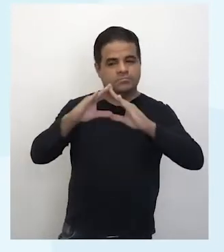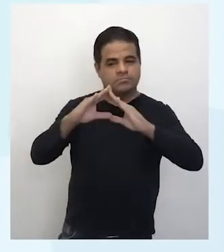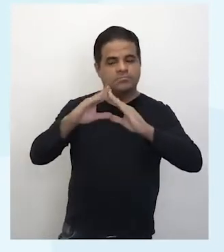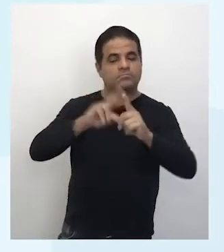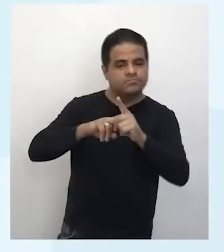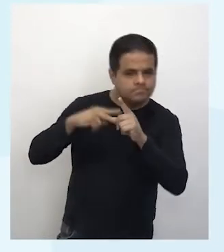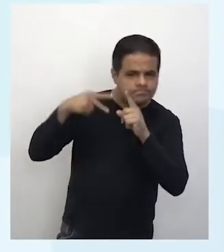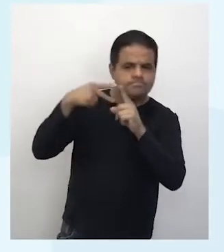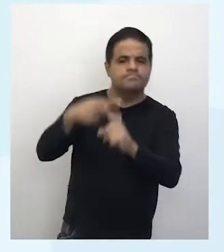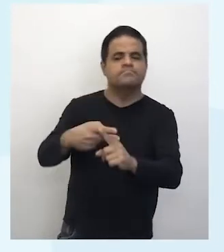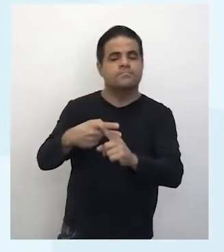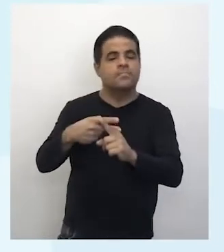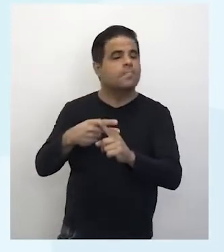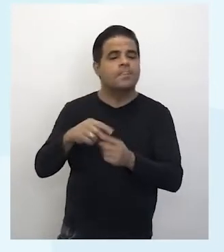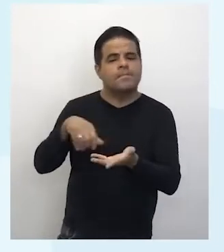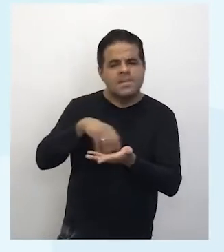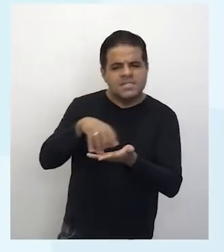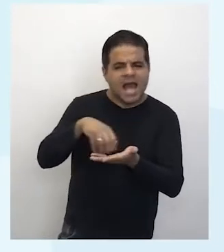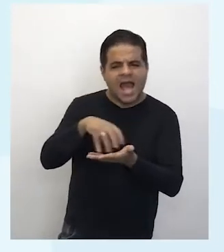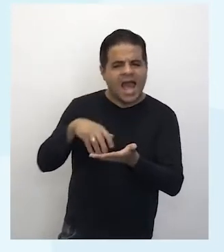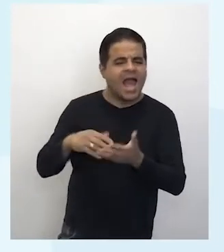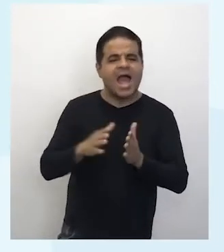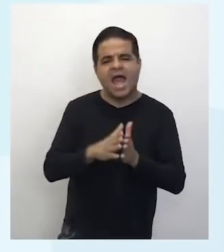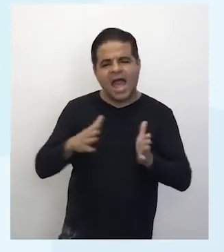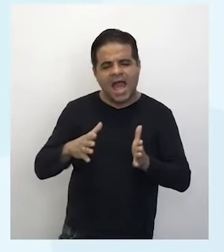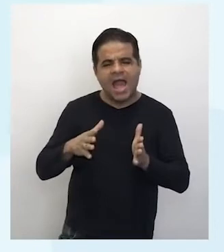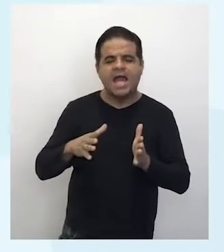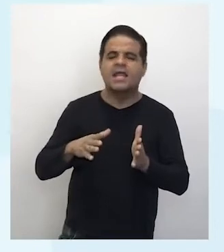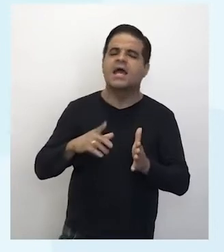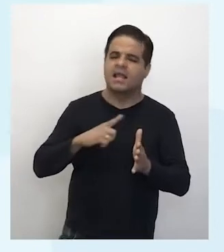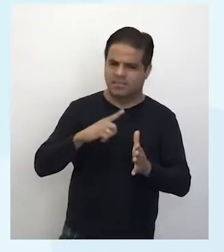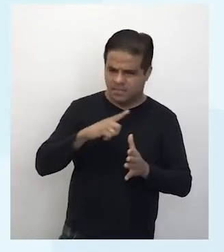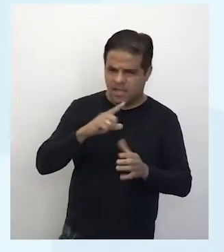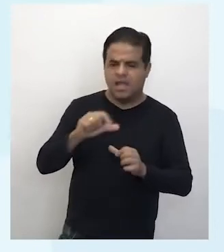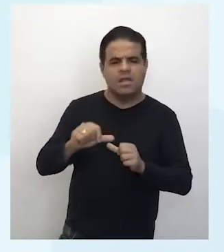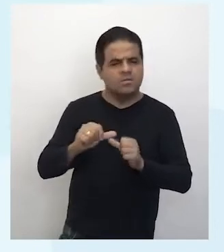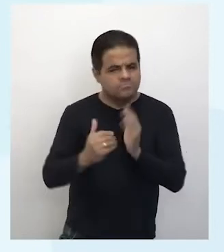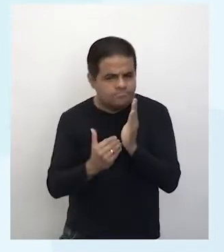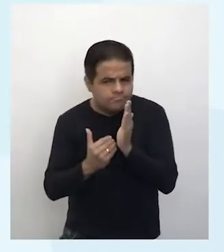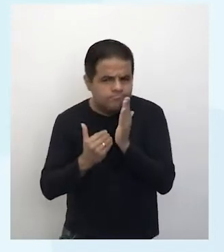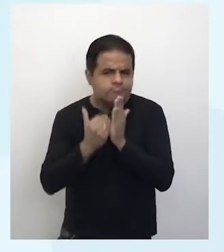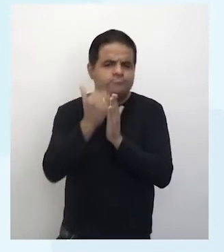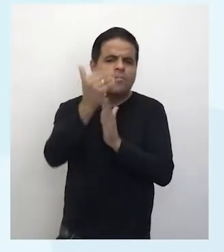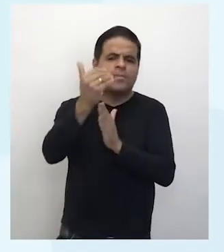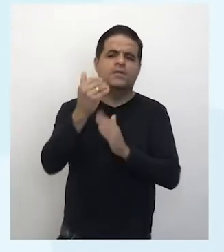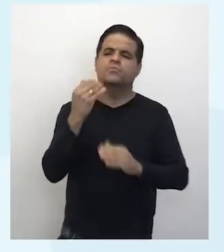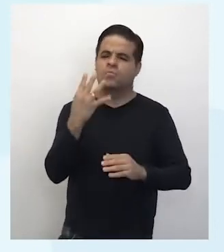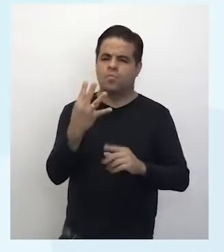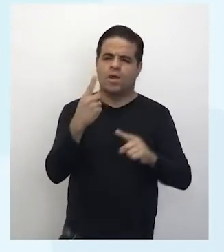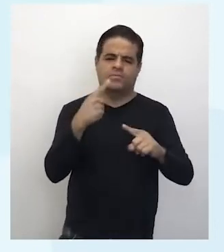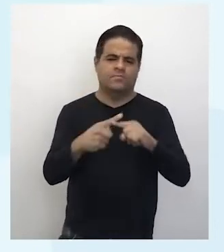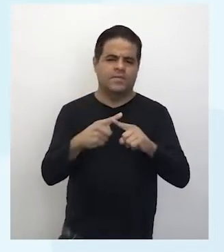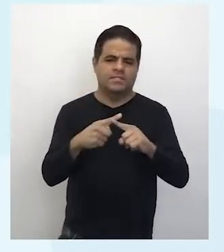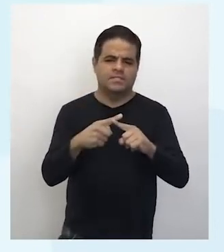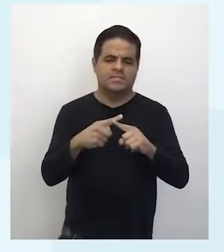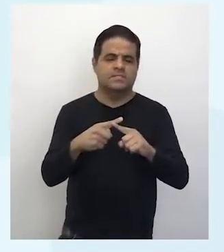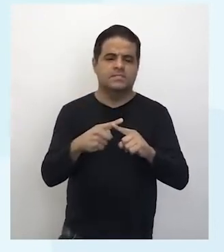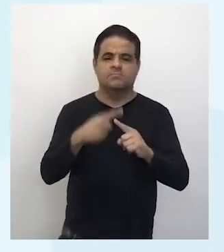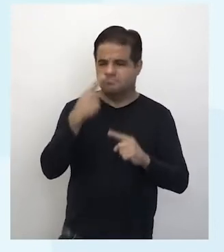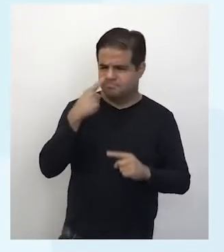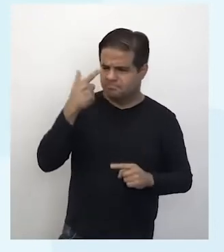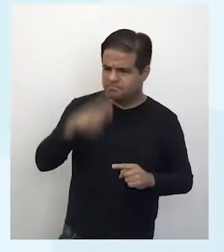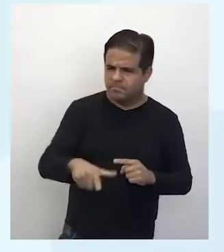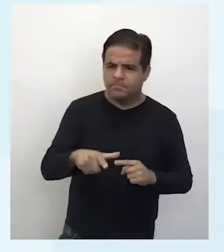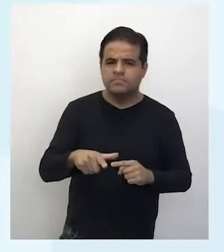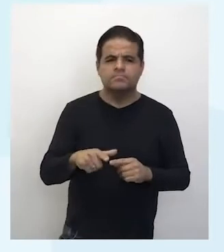gente Dobra o perímetro só que a área ela sofre um aumento de quatro vezes ceku e vamos para o